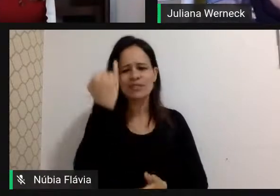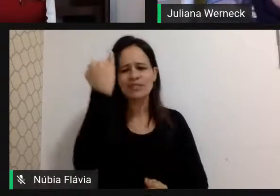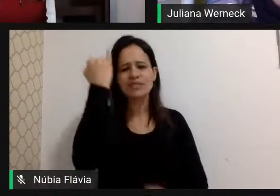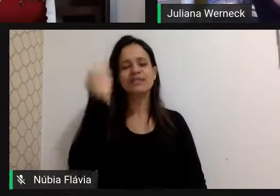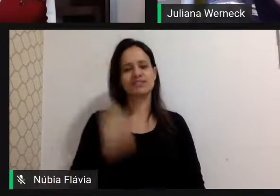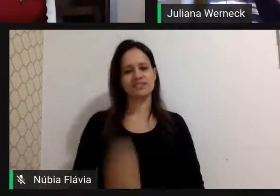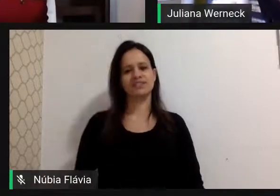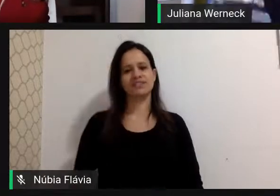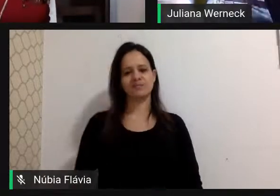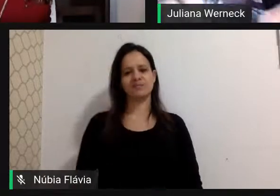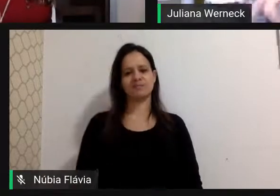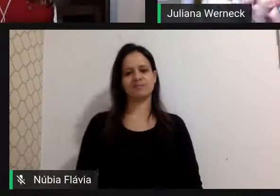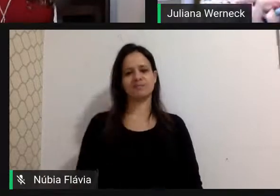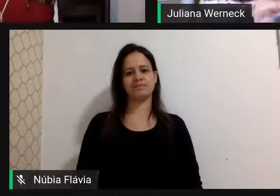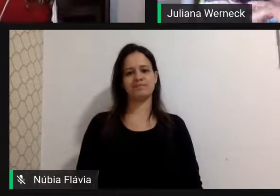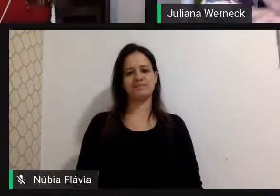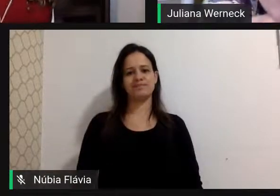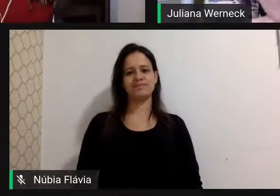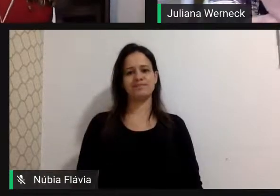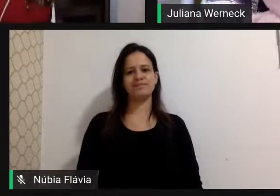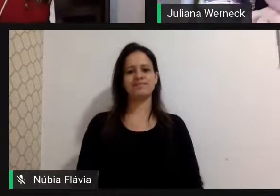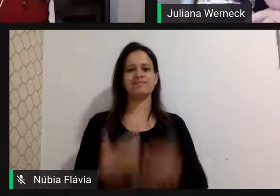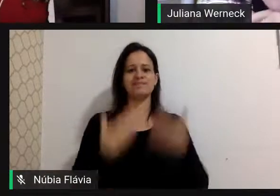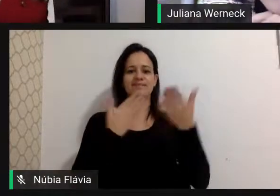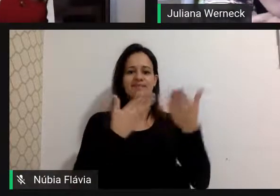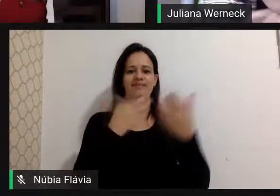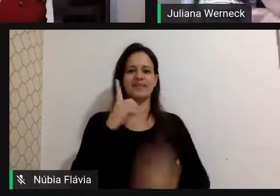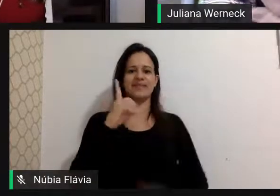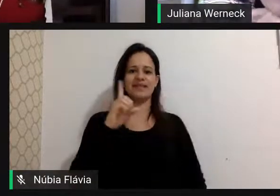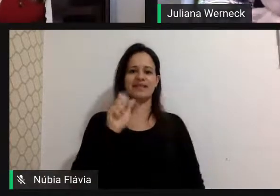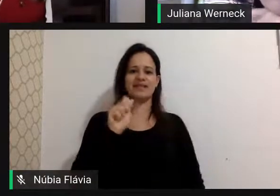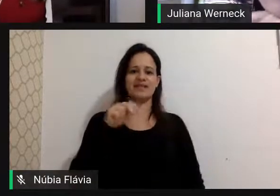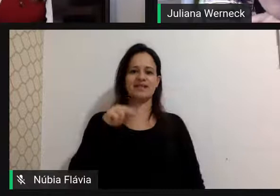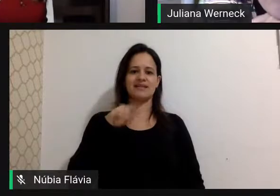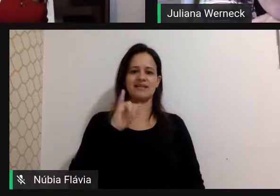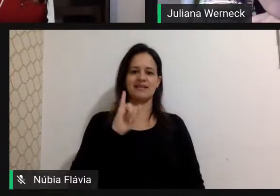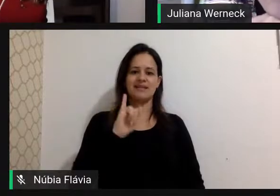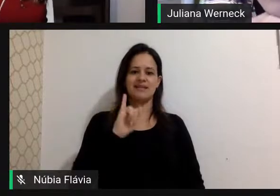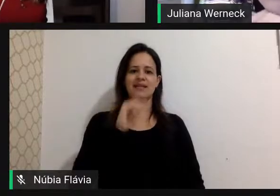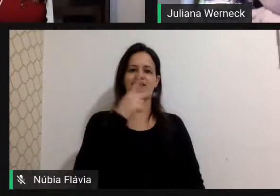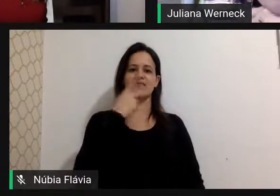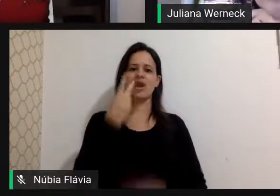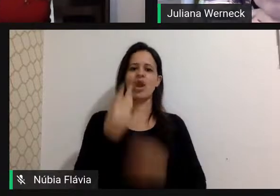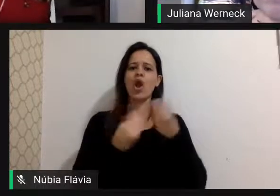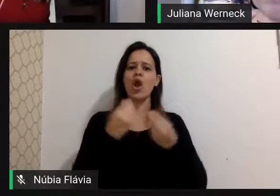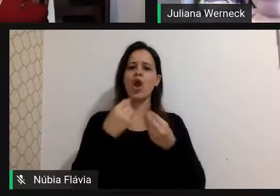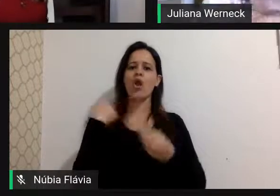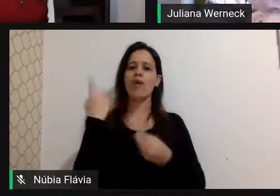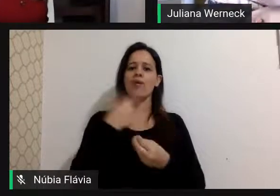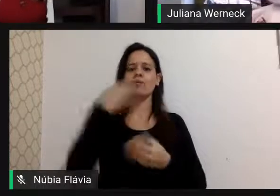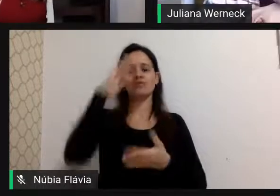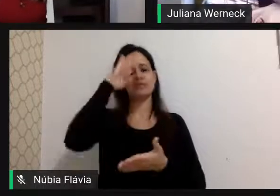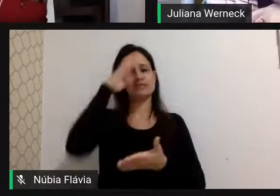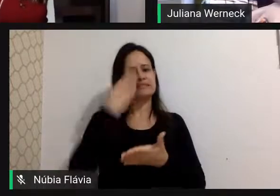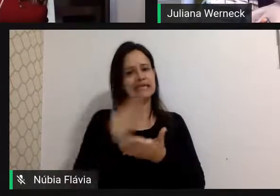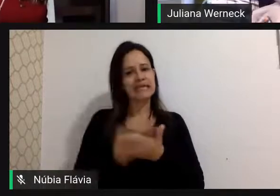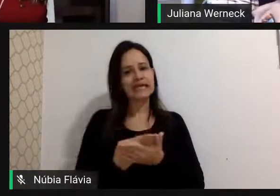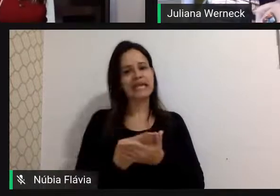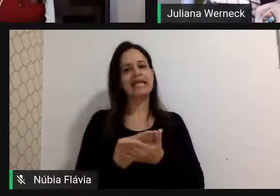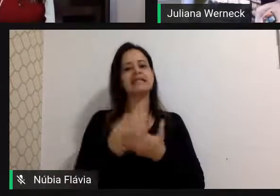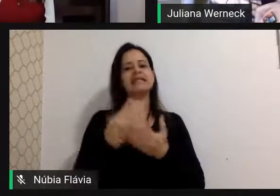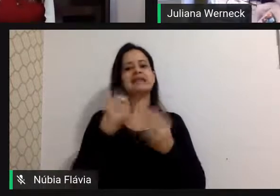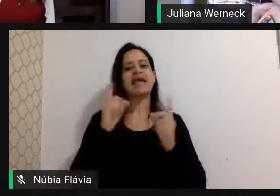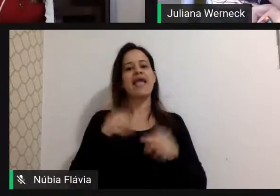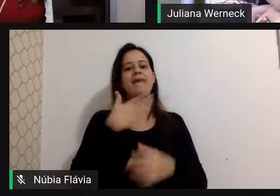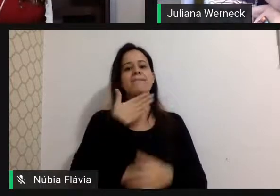Dani? Sim, e a parte como a gente encontra essas nossas crenças, que é esse nosso próximo bate-papo, que